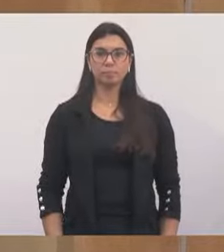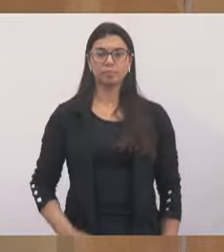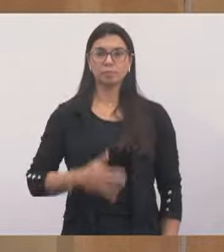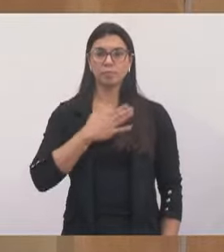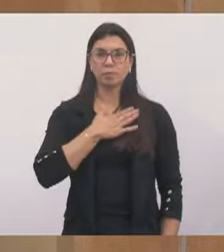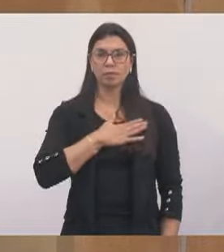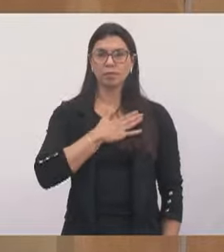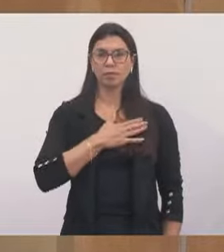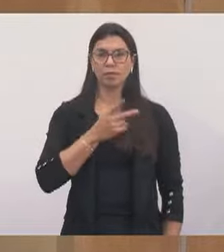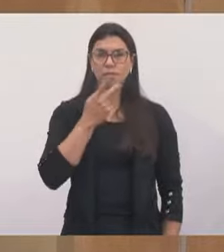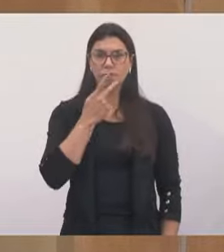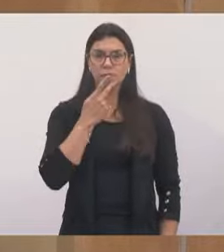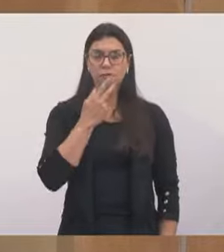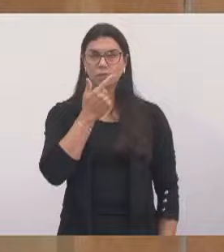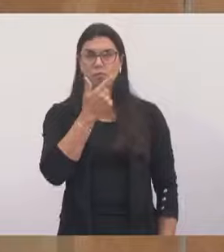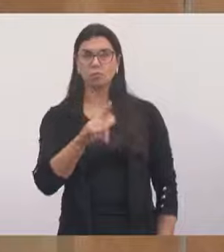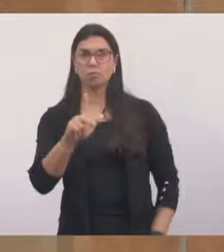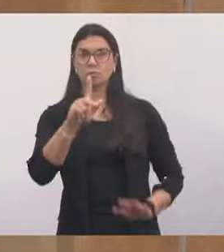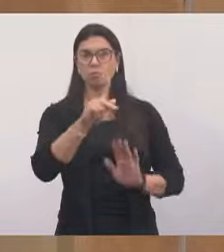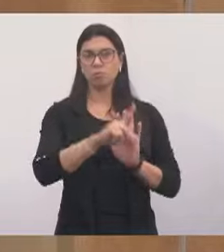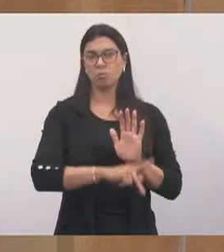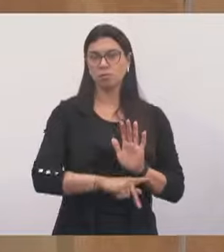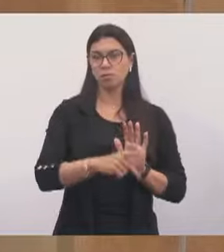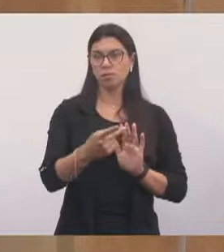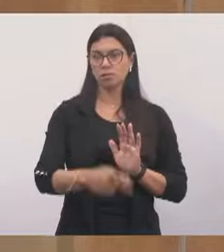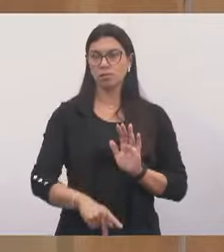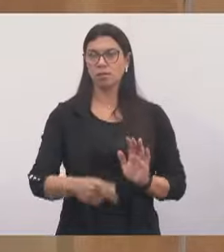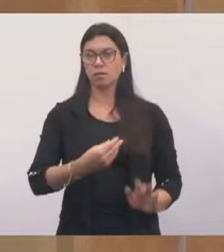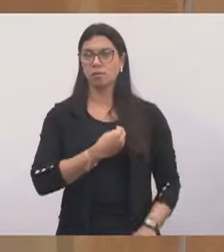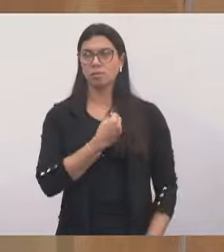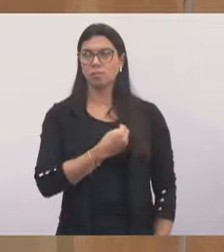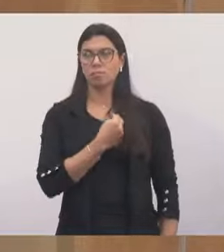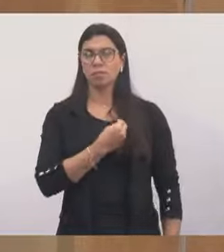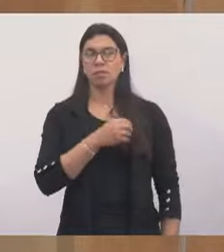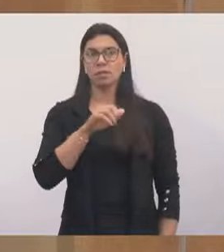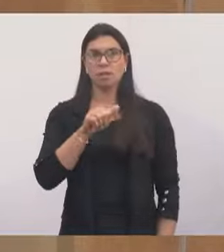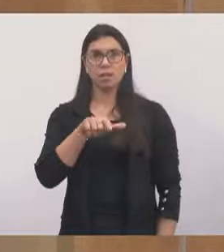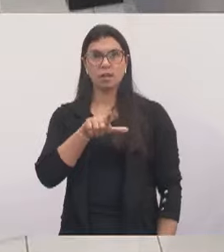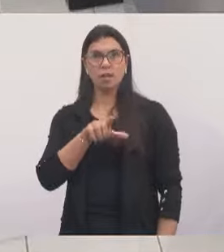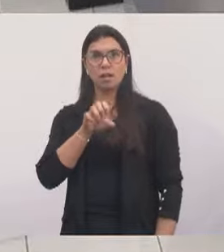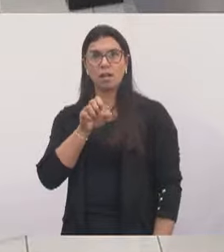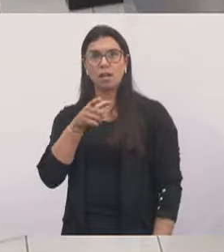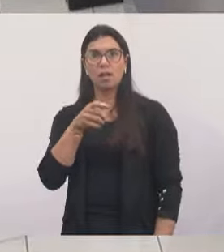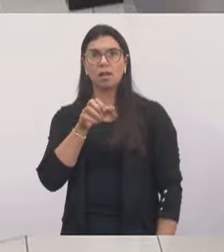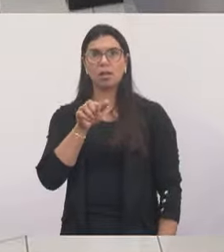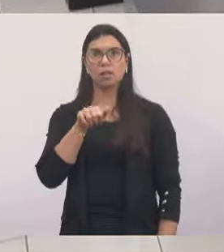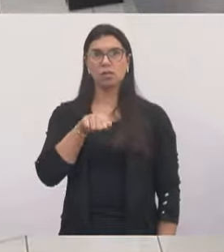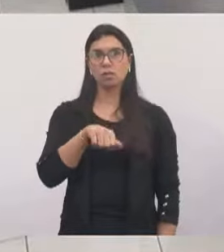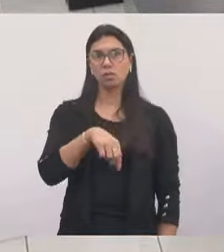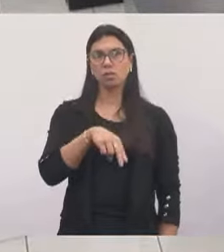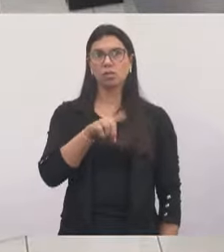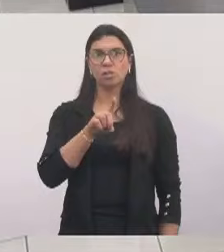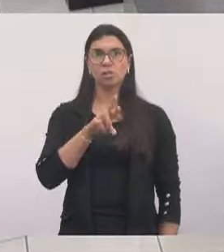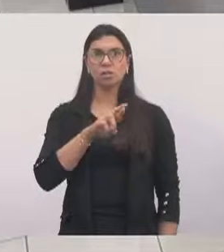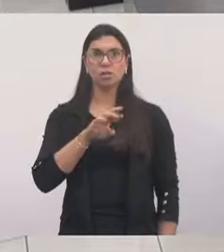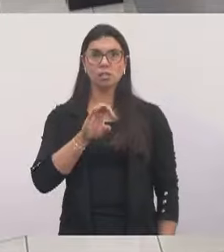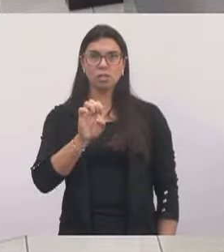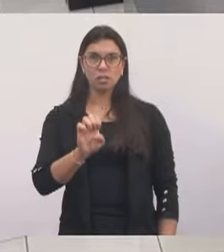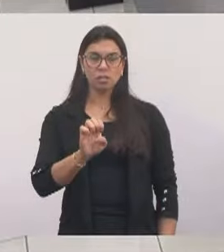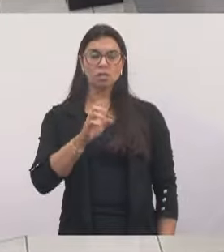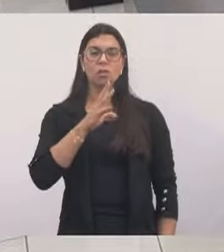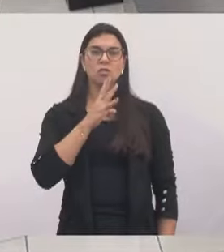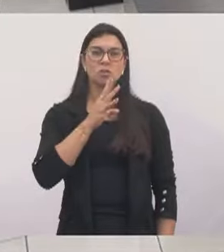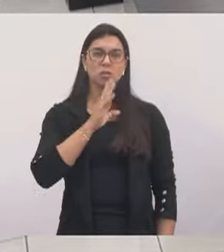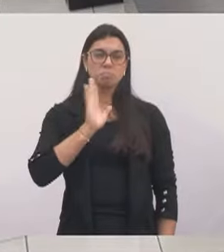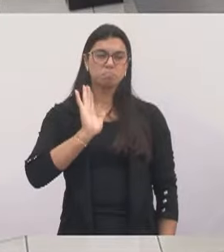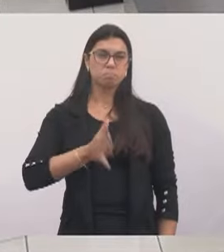Gostaria de falar sobre o próximo projeto. Aqui presente, não é, o Alexandre, é um educador físico, a conheço há muito